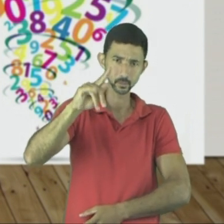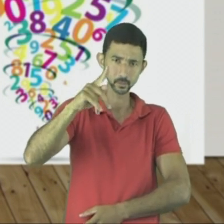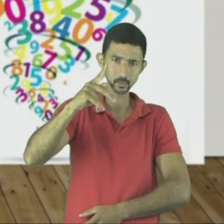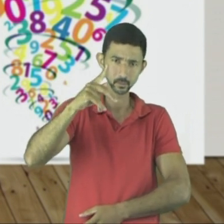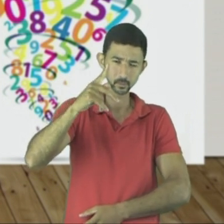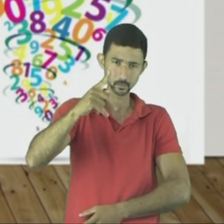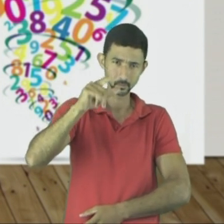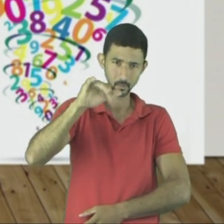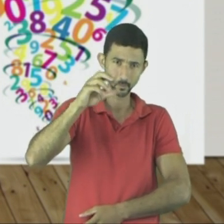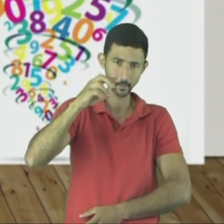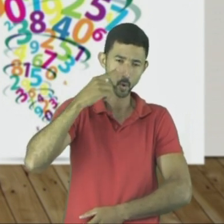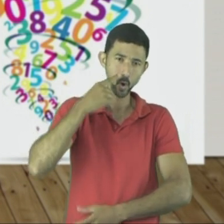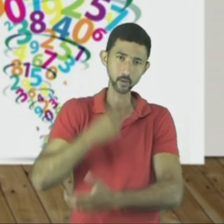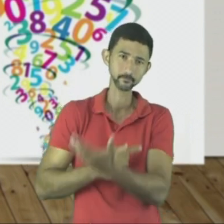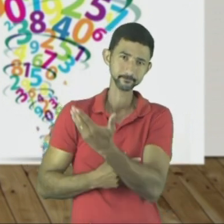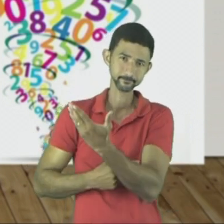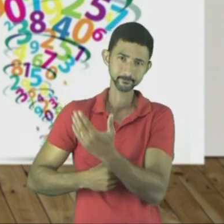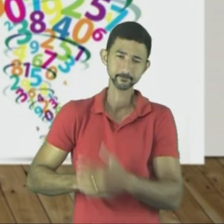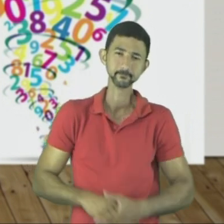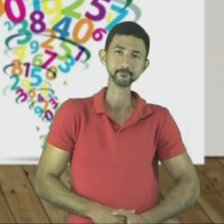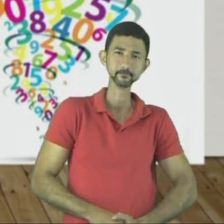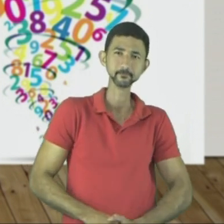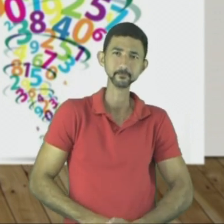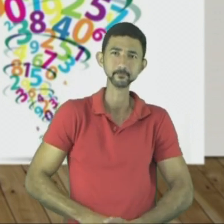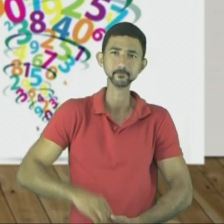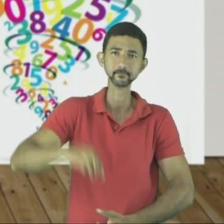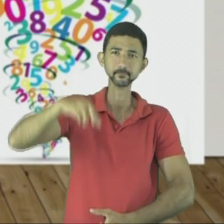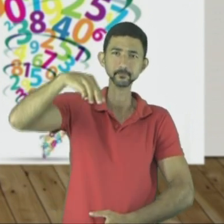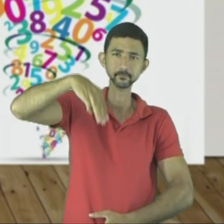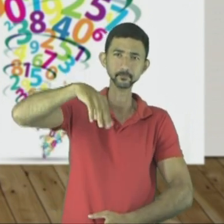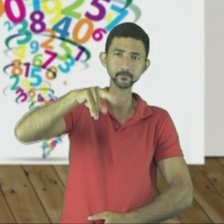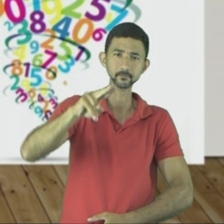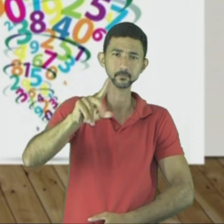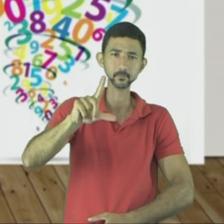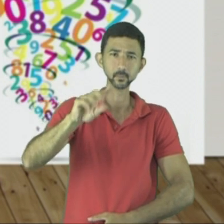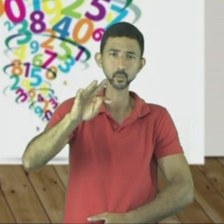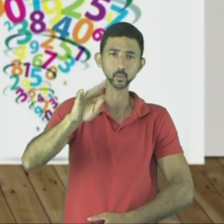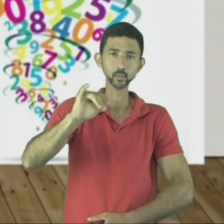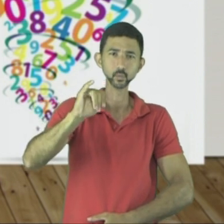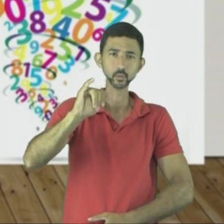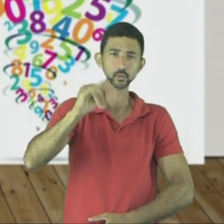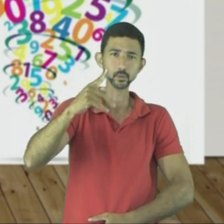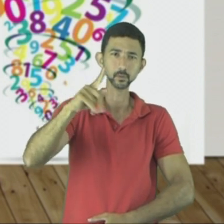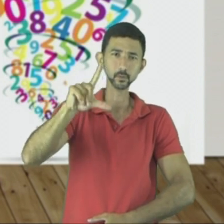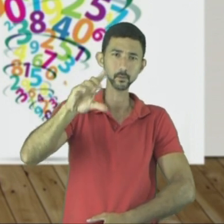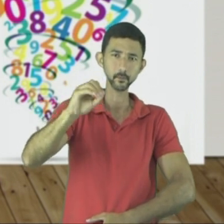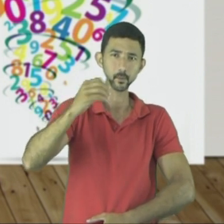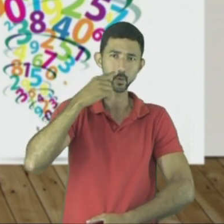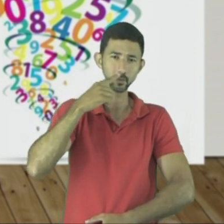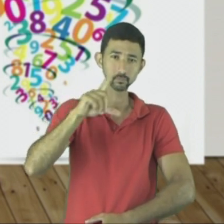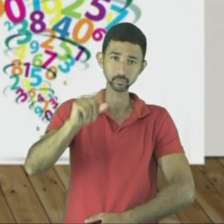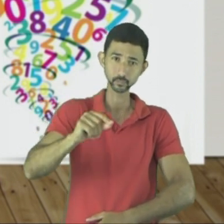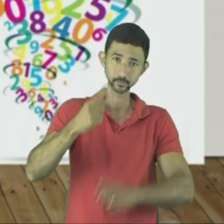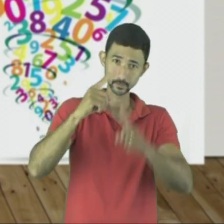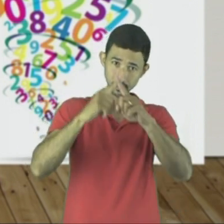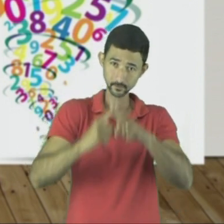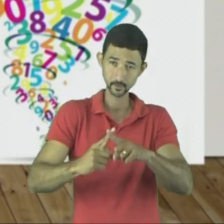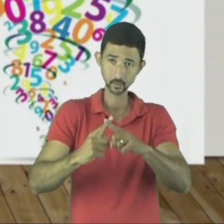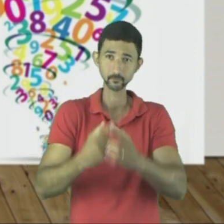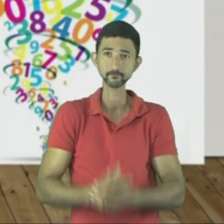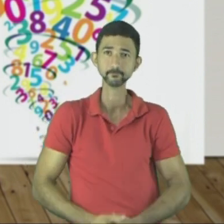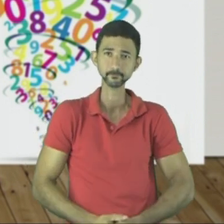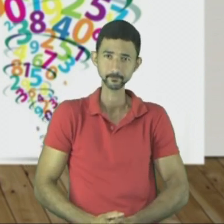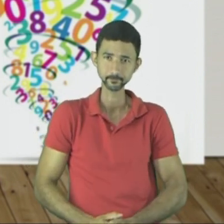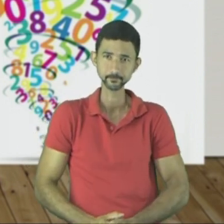elementos. Então, mínimo múltiplo comum, menor múltiplo possível entre dois ou mais elementos, máximo divisor